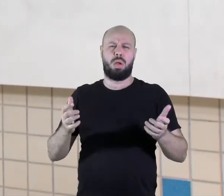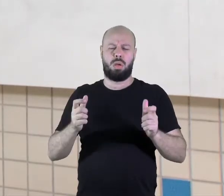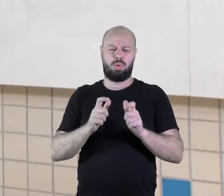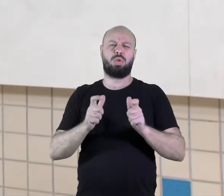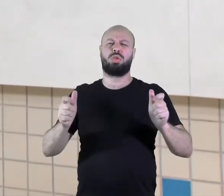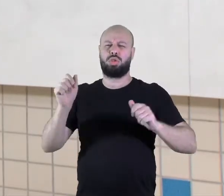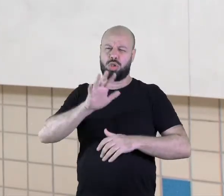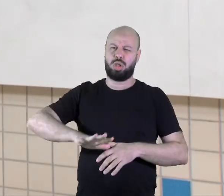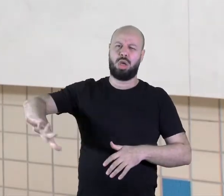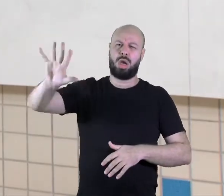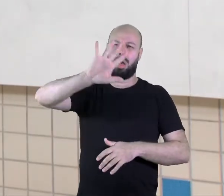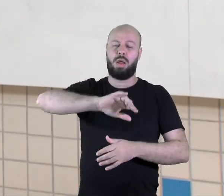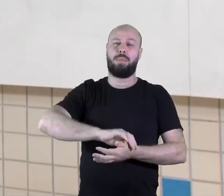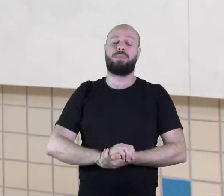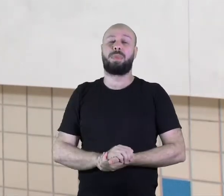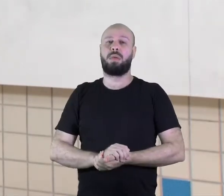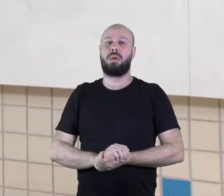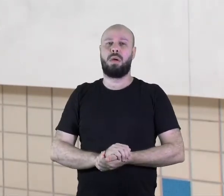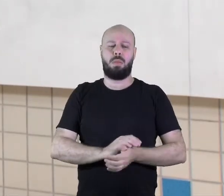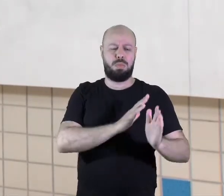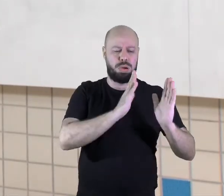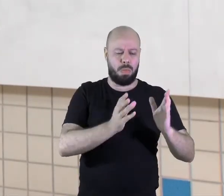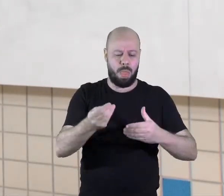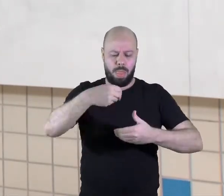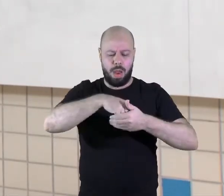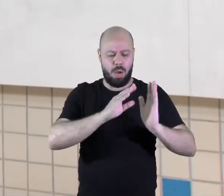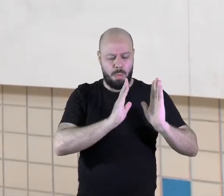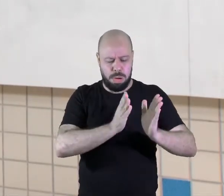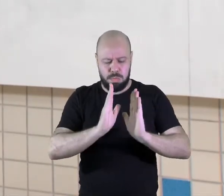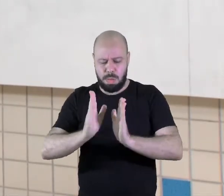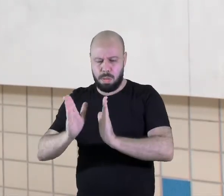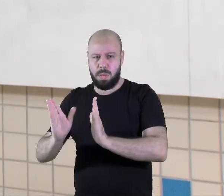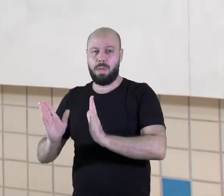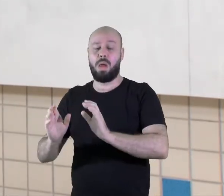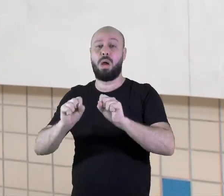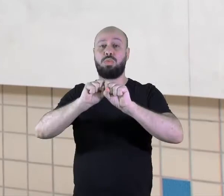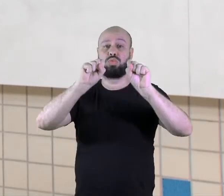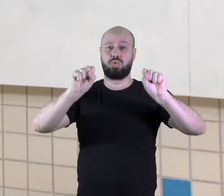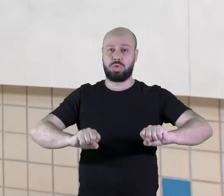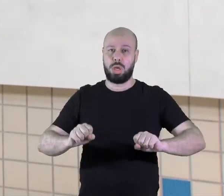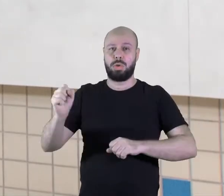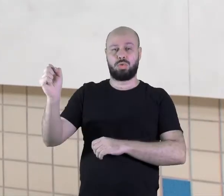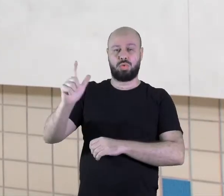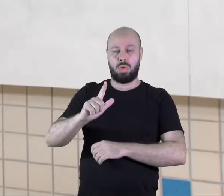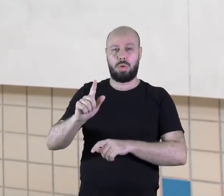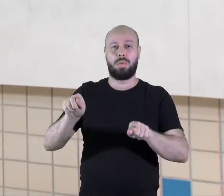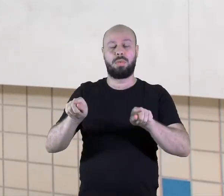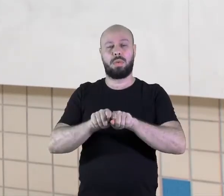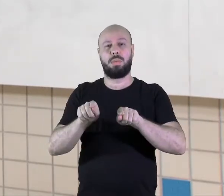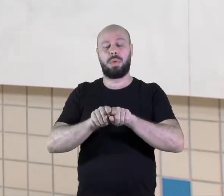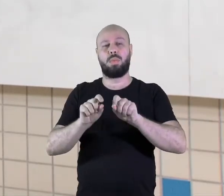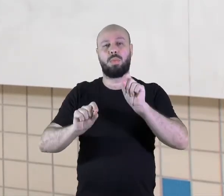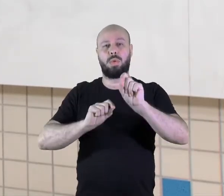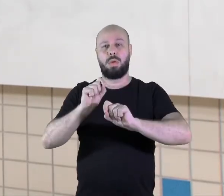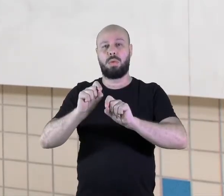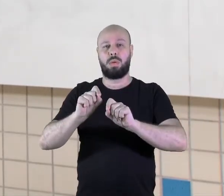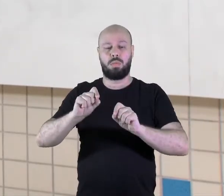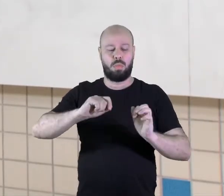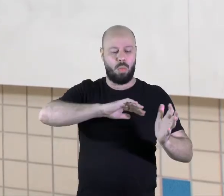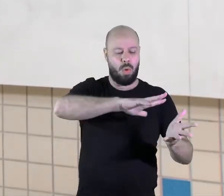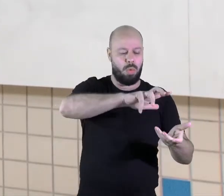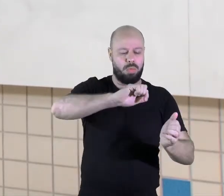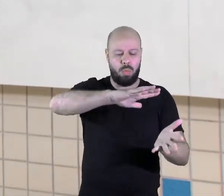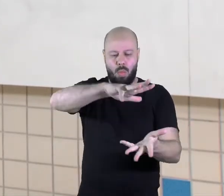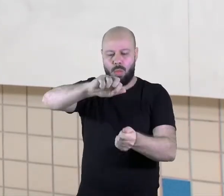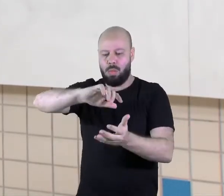universo, as partes que compõem o universo, o sistema solar e também sobre os planetas do